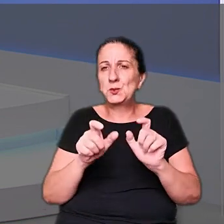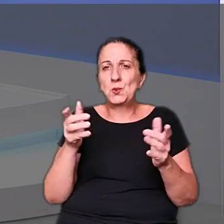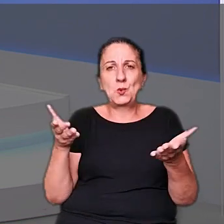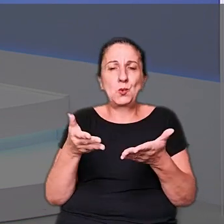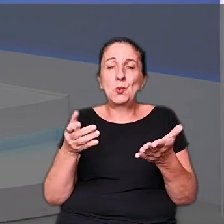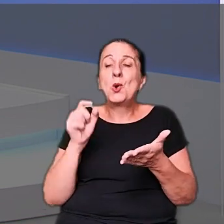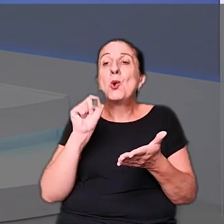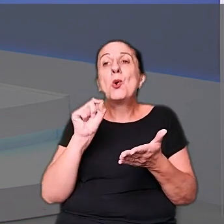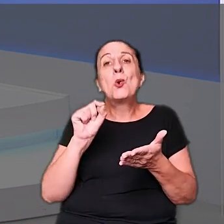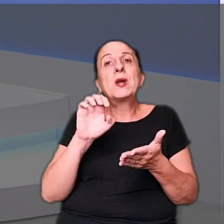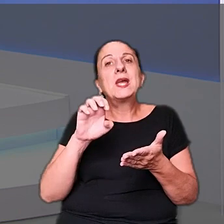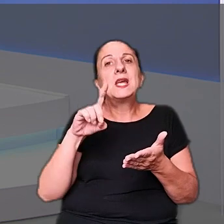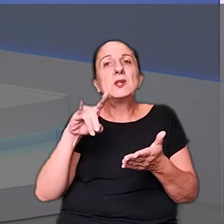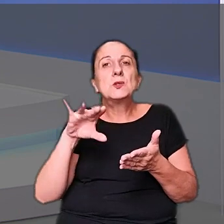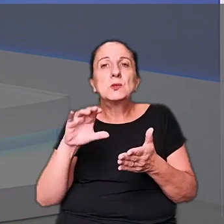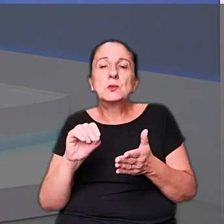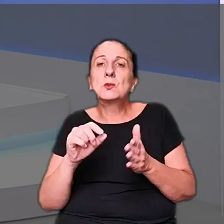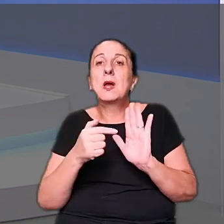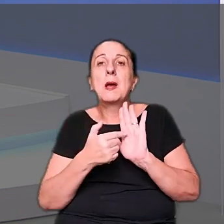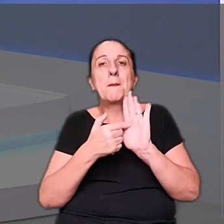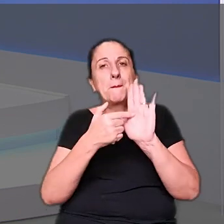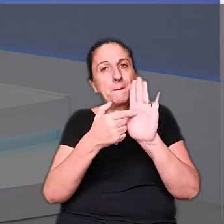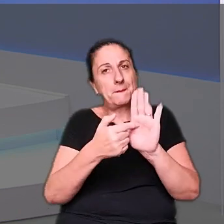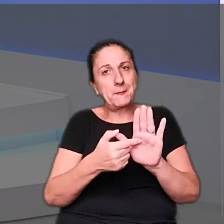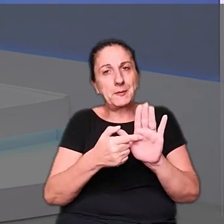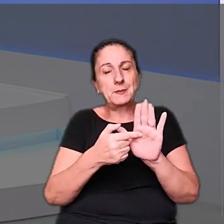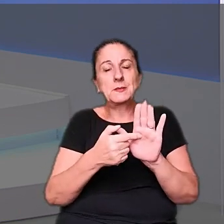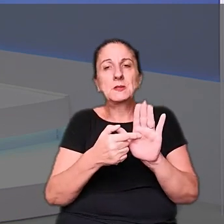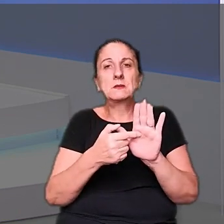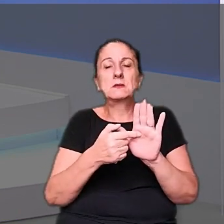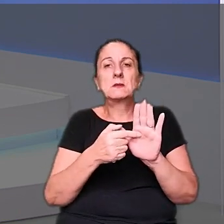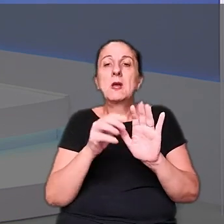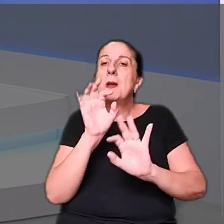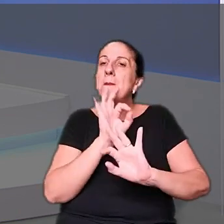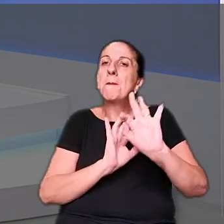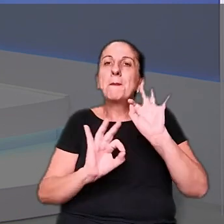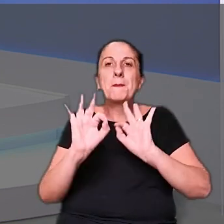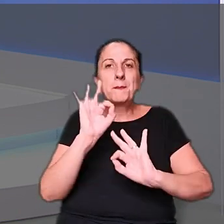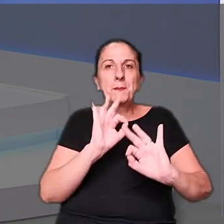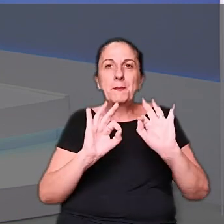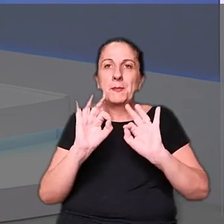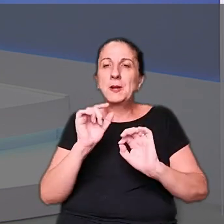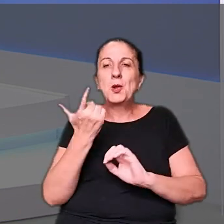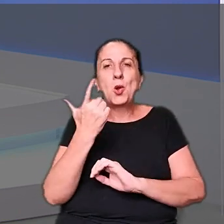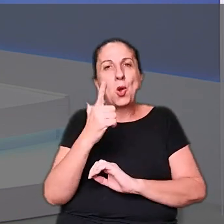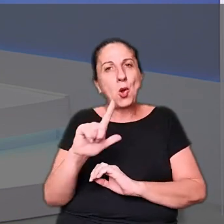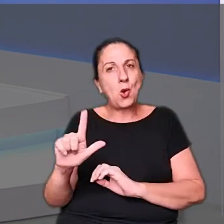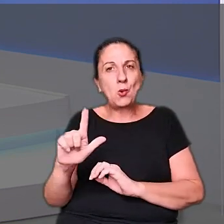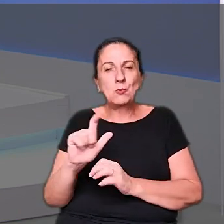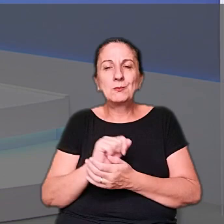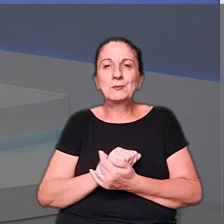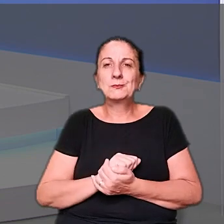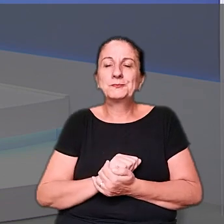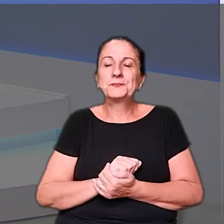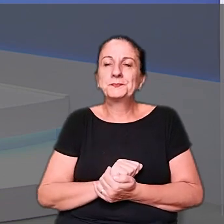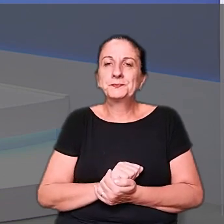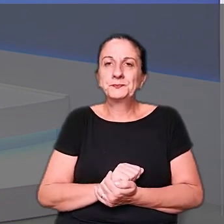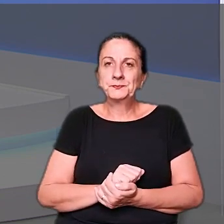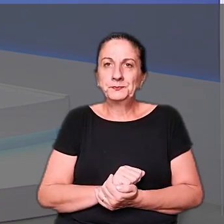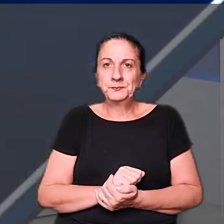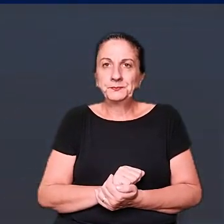gente. Vamos saber o que a editora e apresentadora do podcast, Luma Soares, está preparando para os próximos